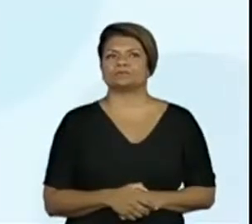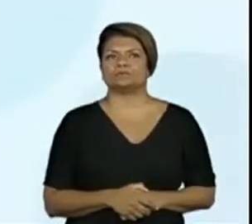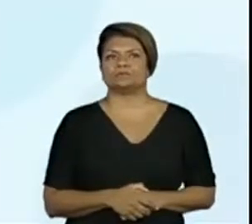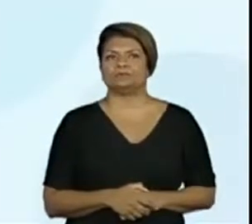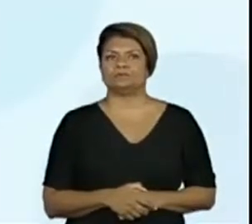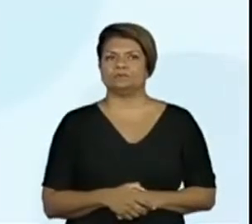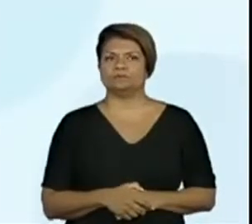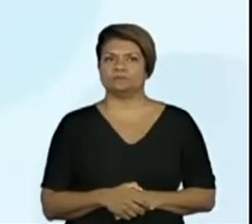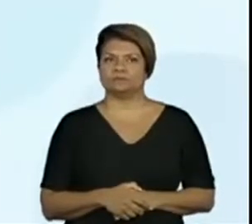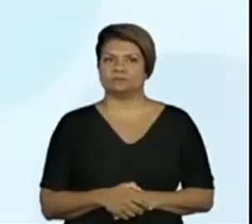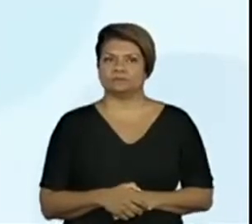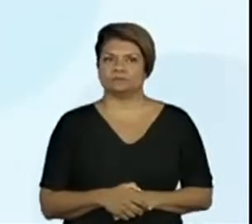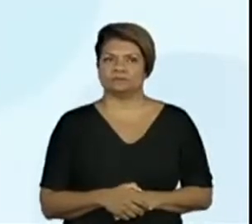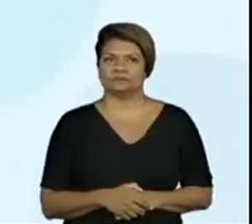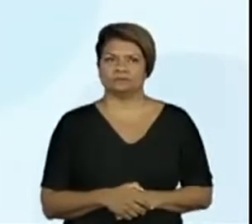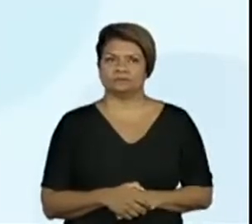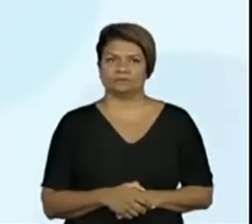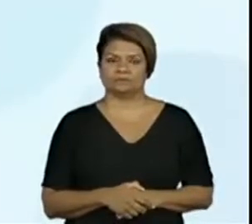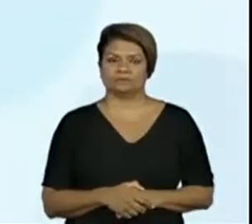de contar.